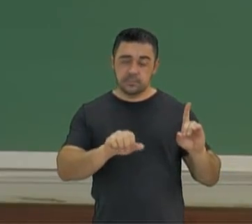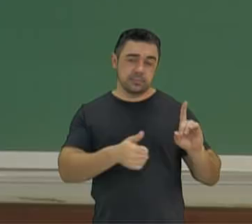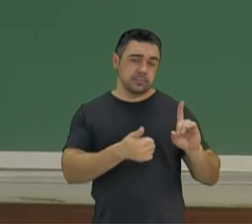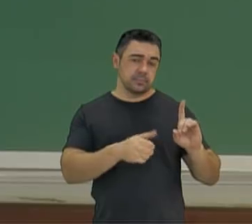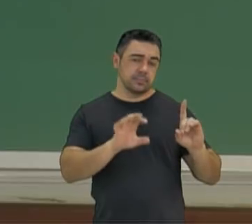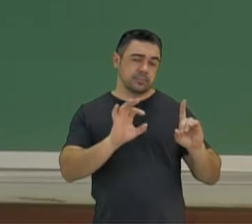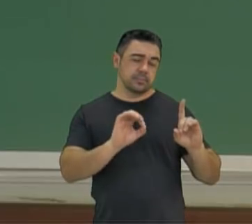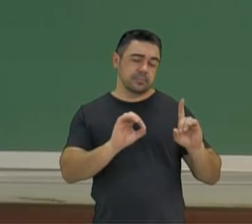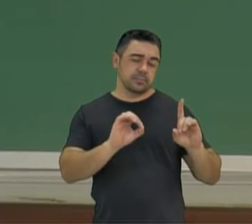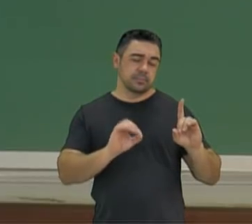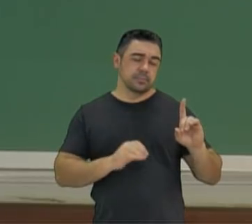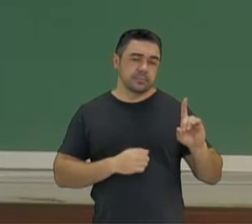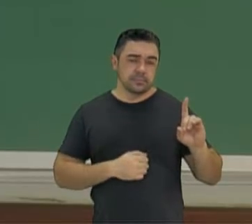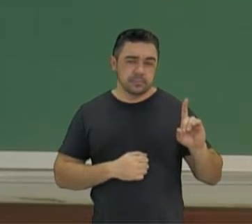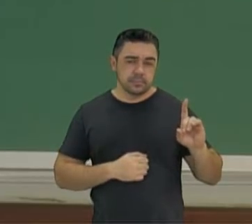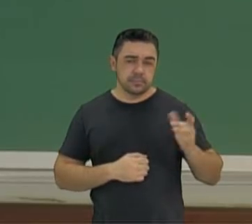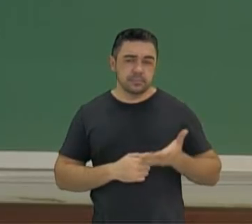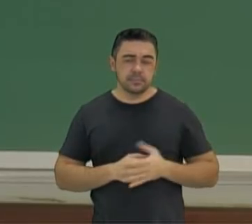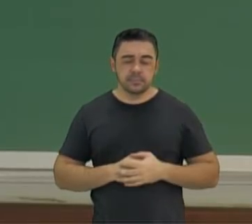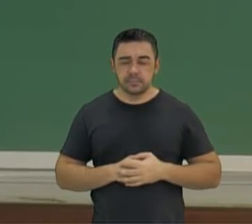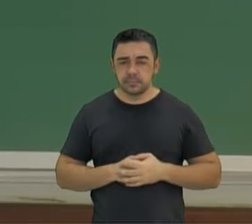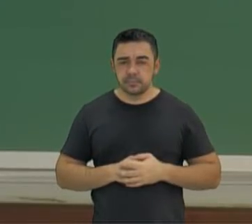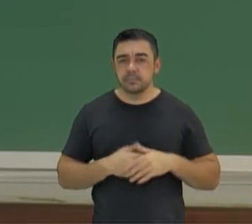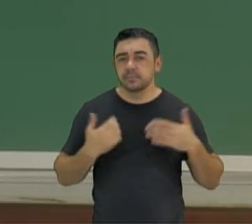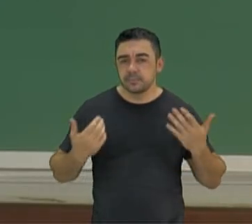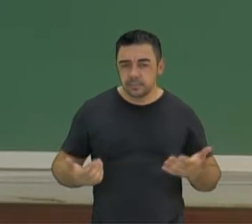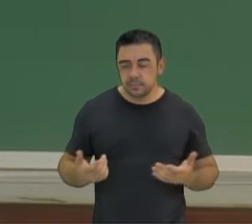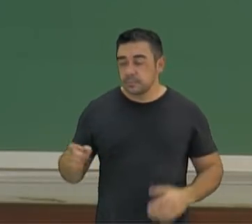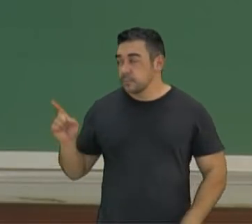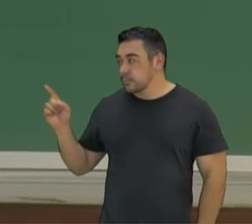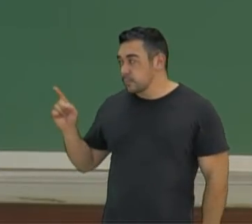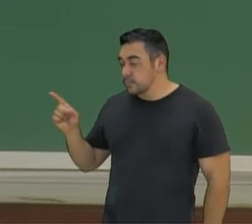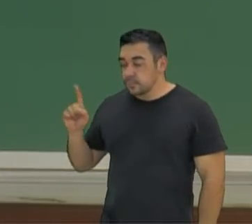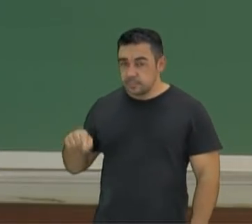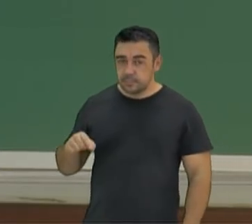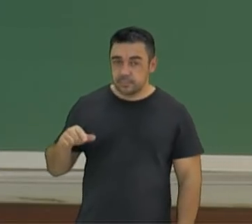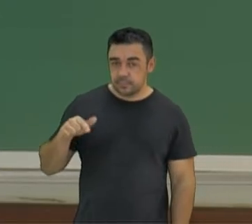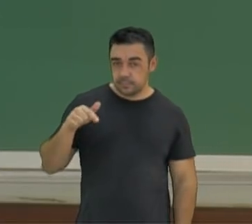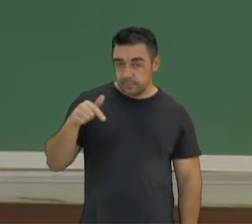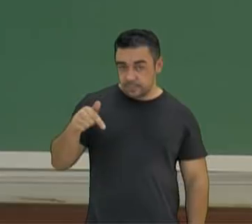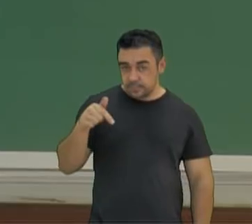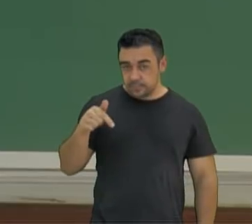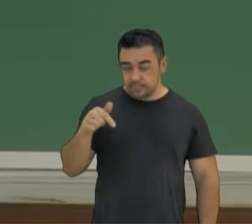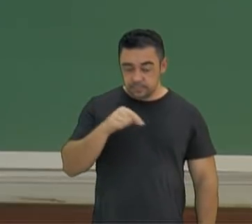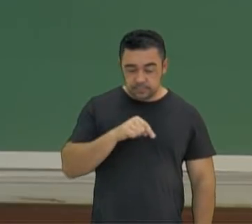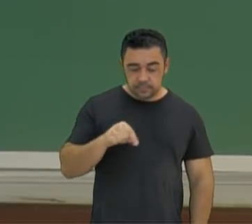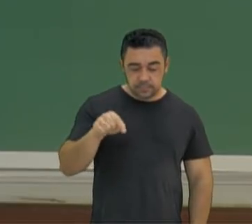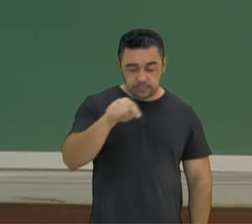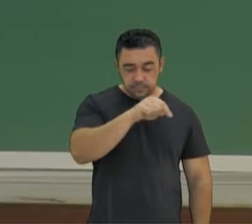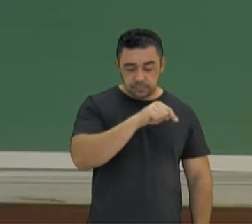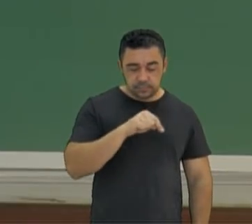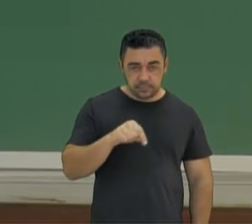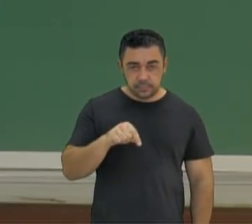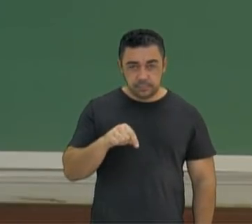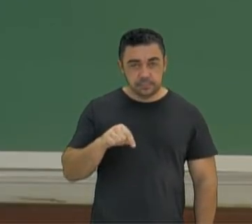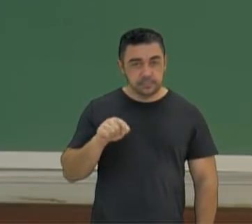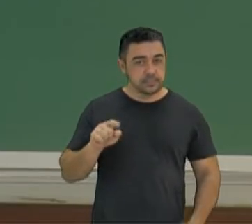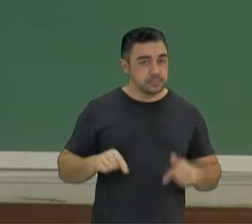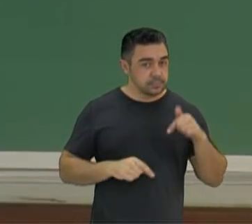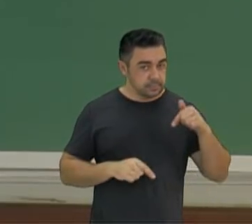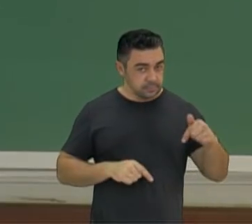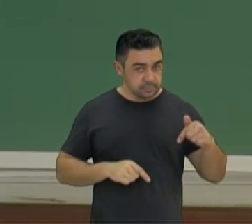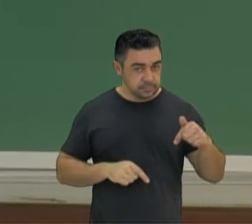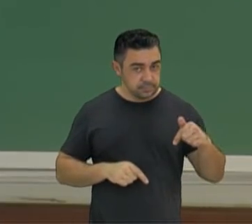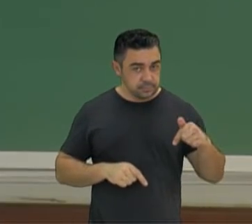Ou foi a letra D, 10 vértices? Bom, se é um heptágono a base, não é?